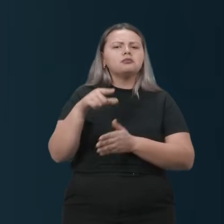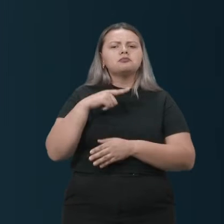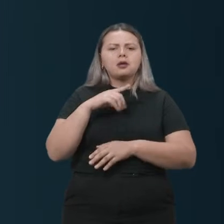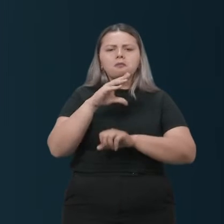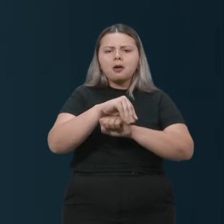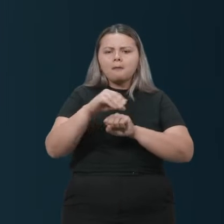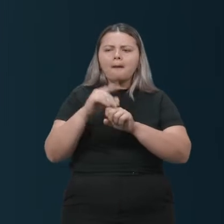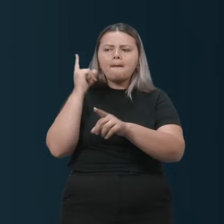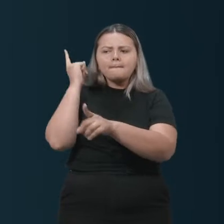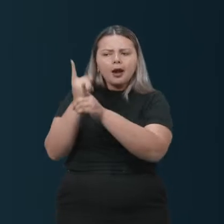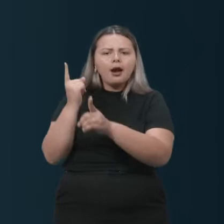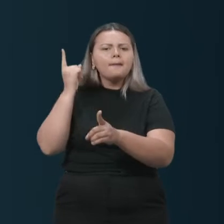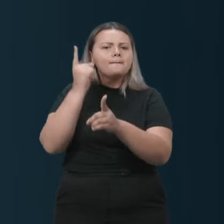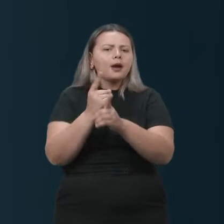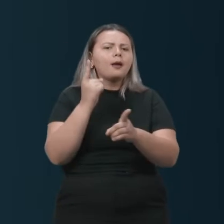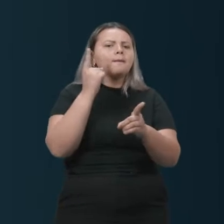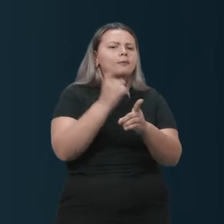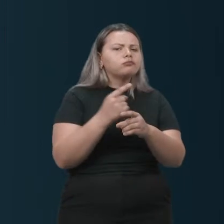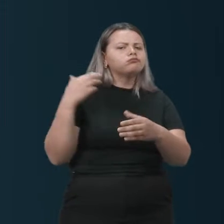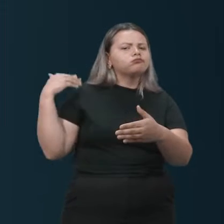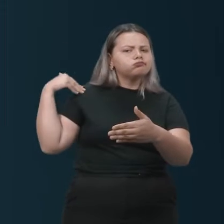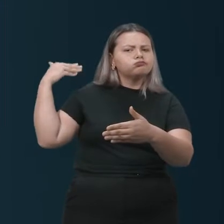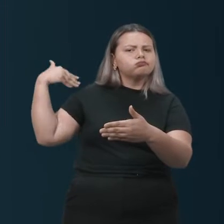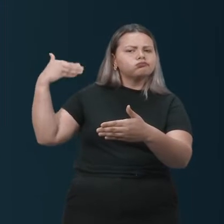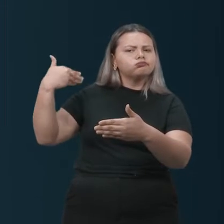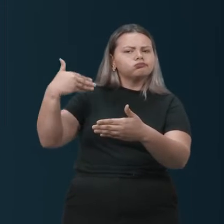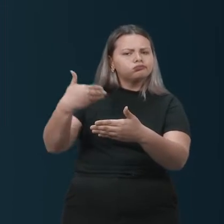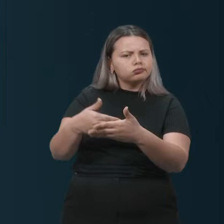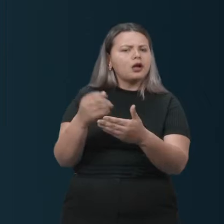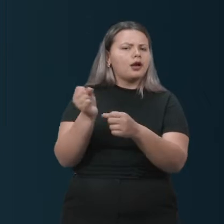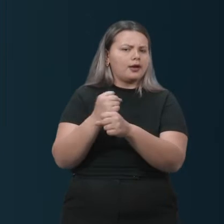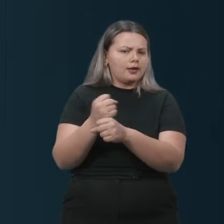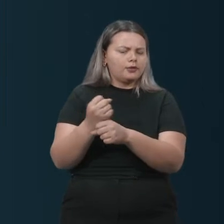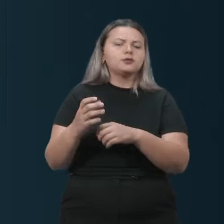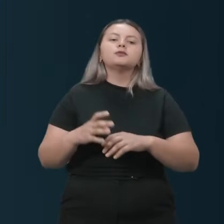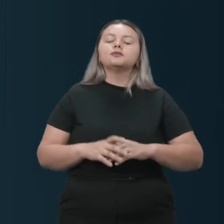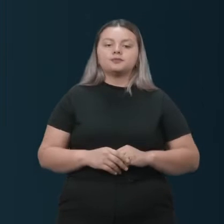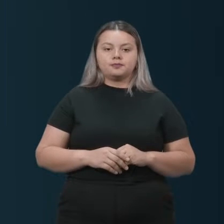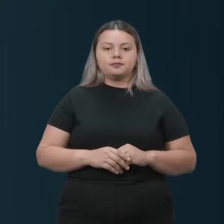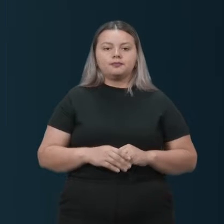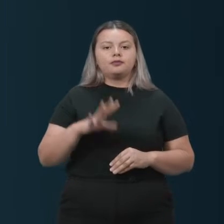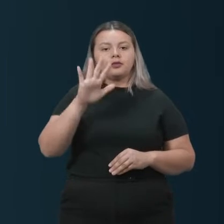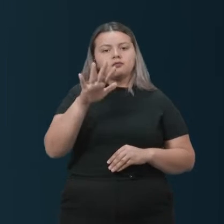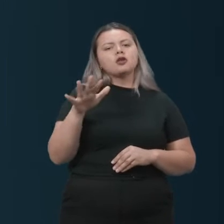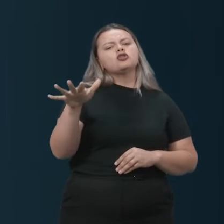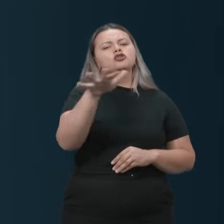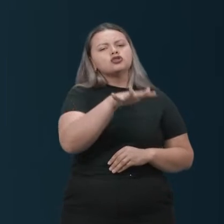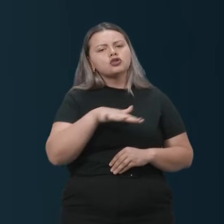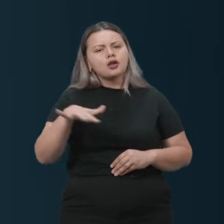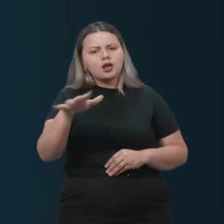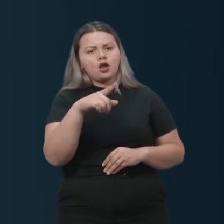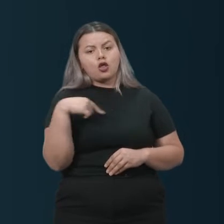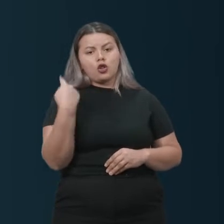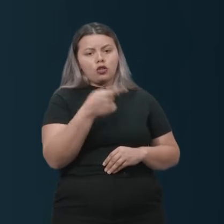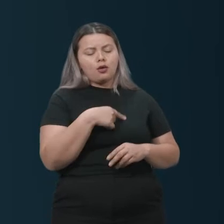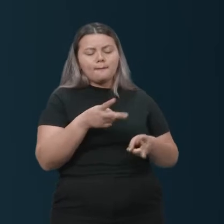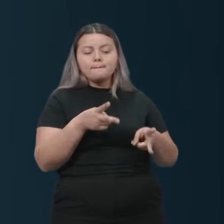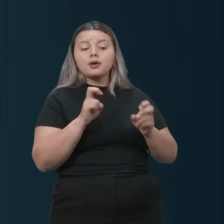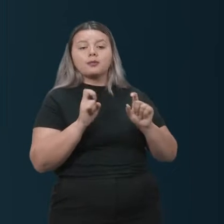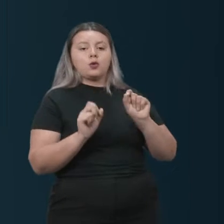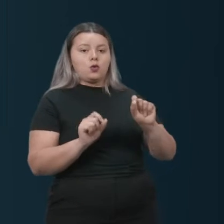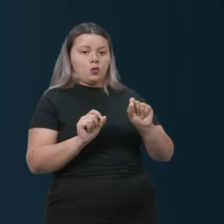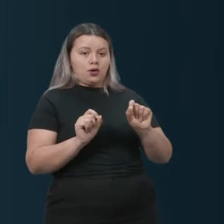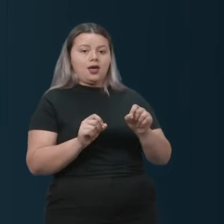base no conhecimento que vem sendo acumulado ao longo dos anos. Em geral, a gente assume que